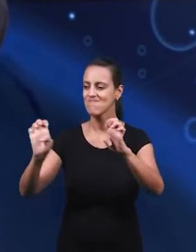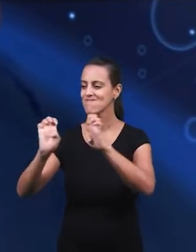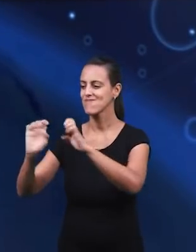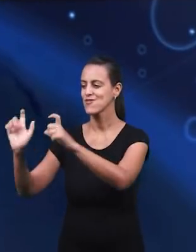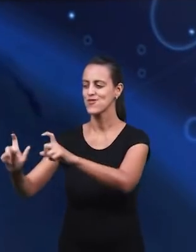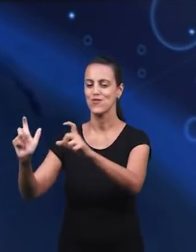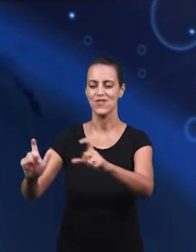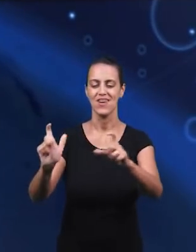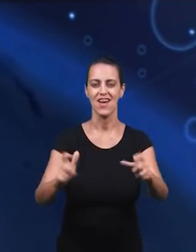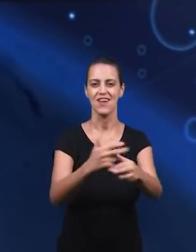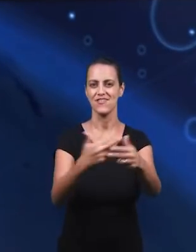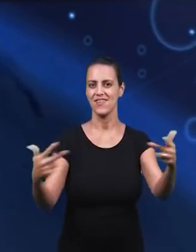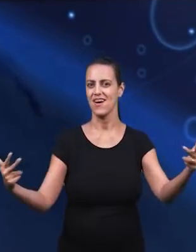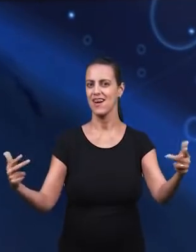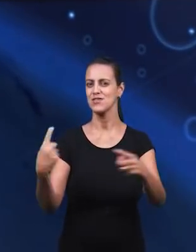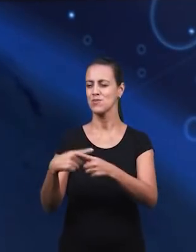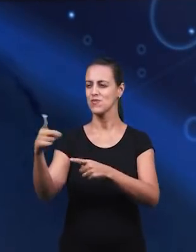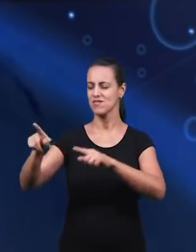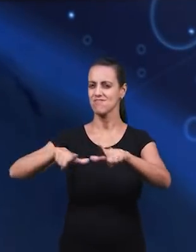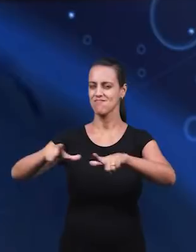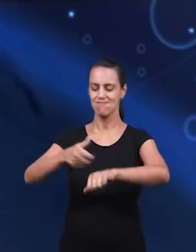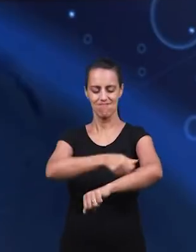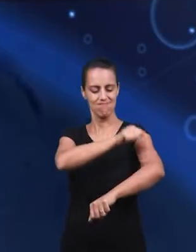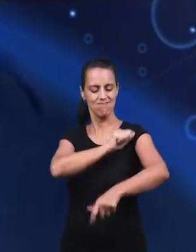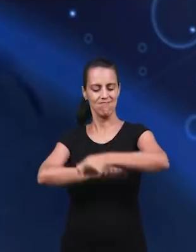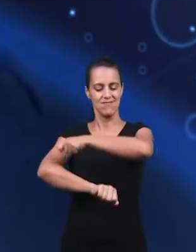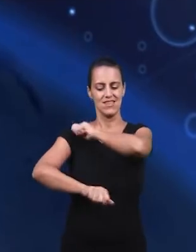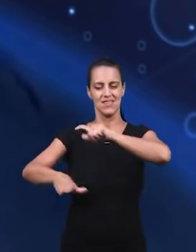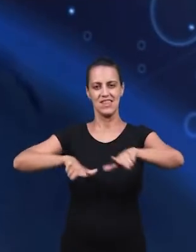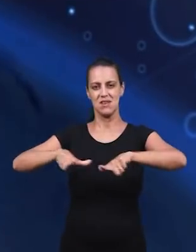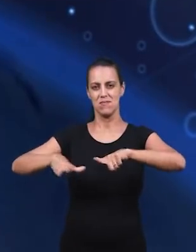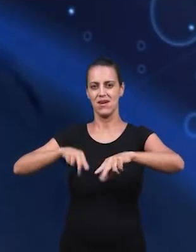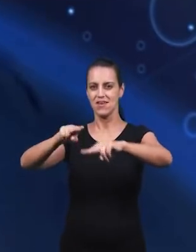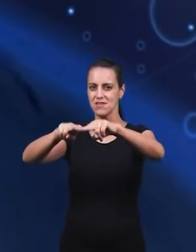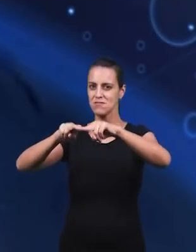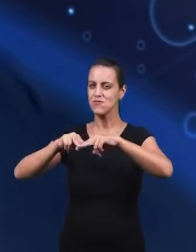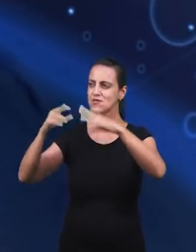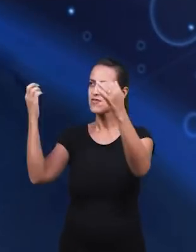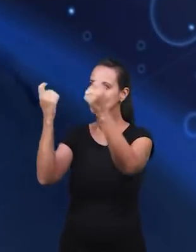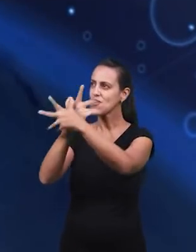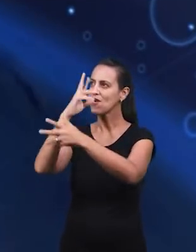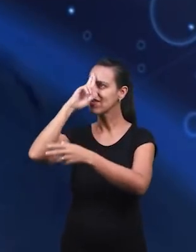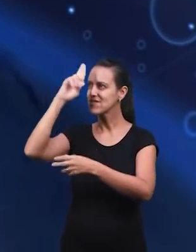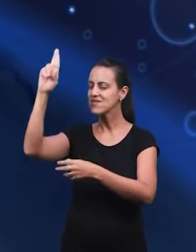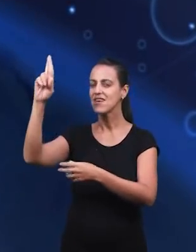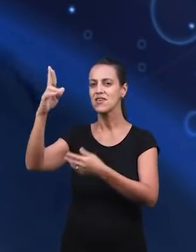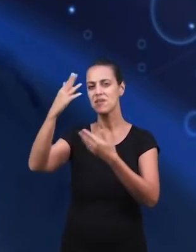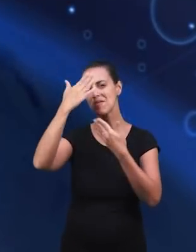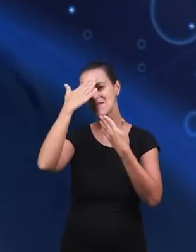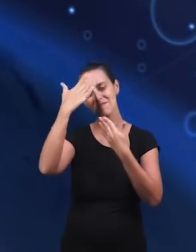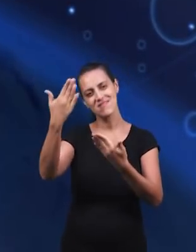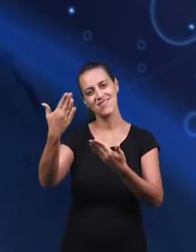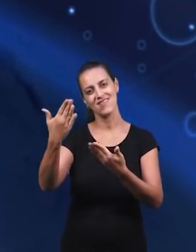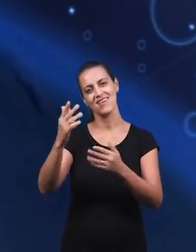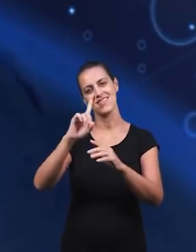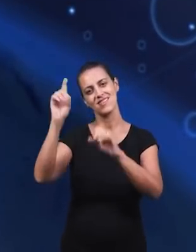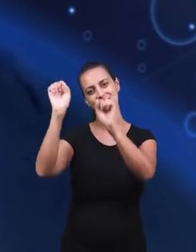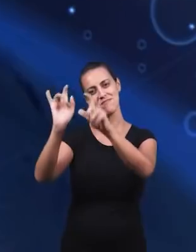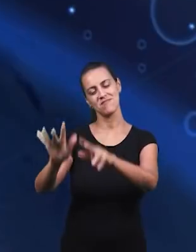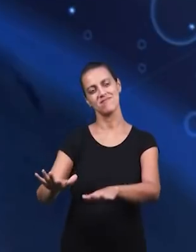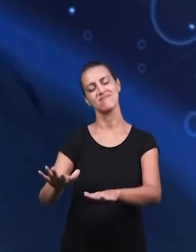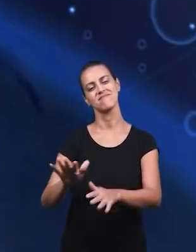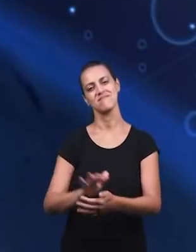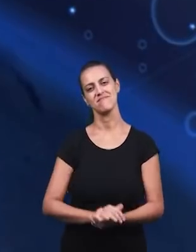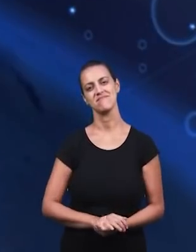os irmãos estão aí trabalhando para o louvor e para a glória do nome do Senhor. Holliston, muito obrigado pela sua participação, que Deus